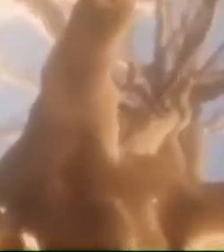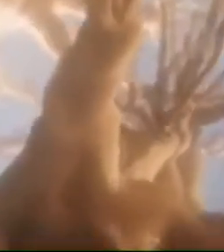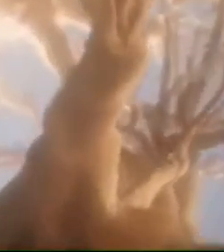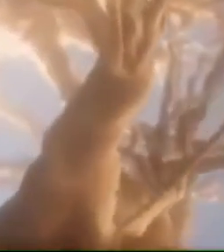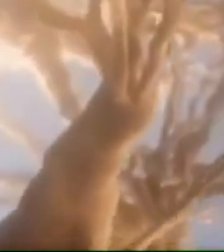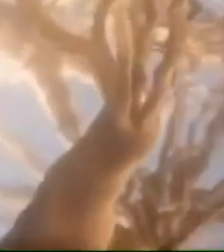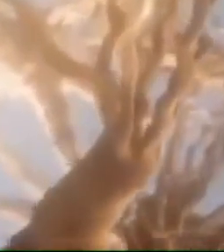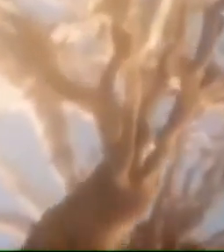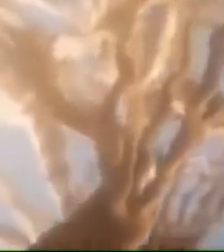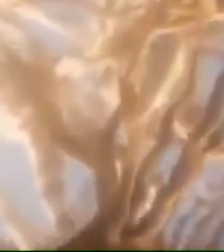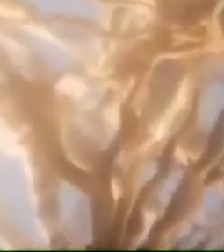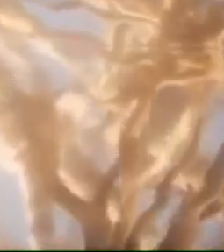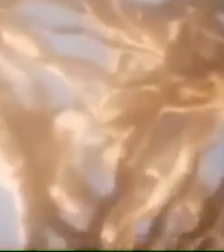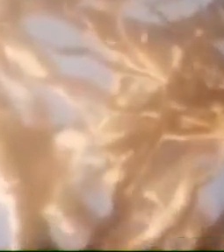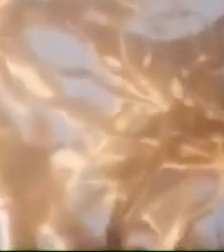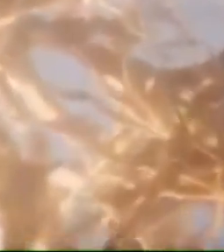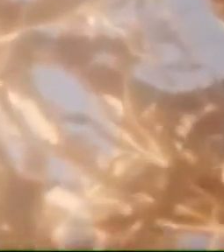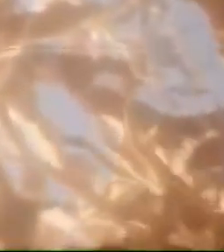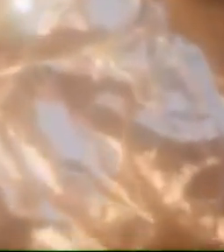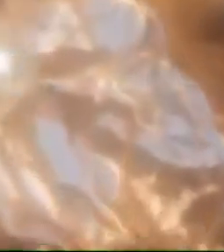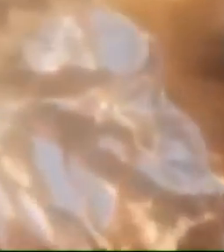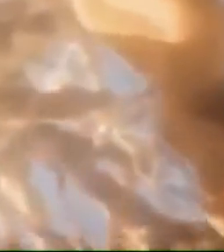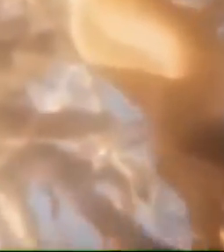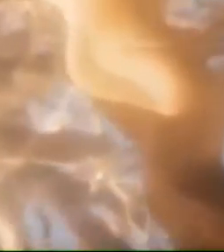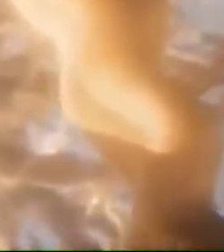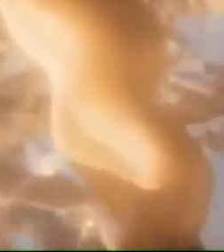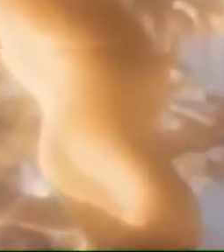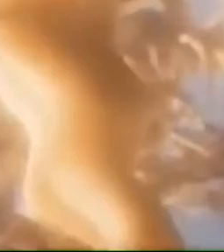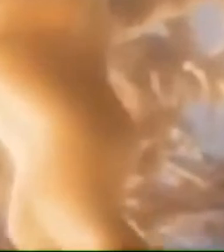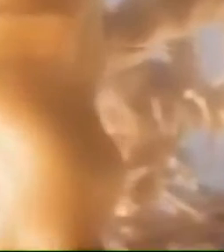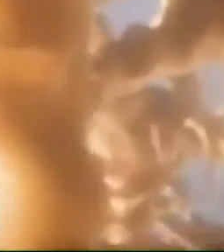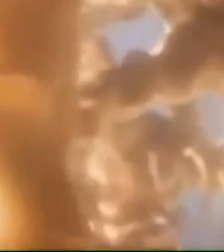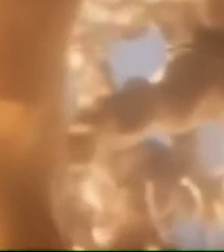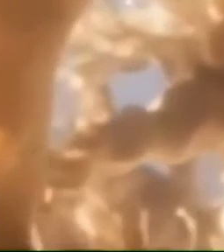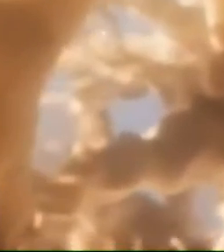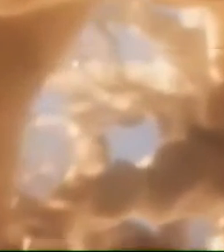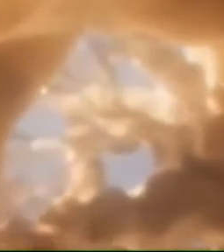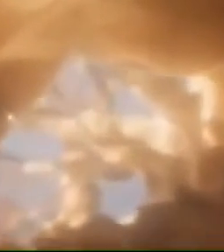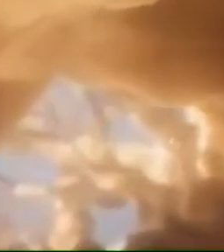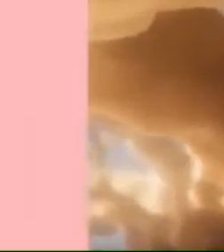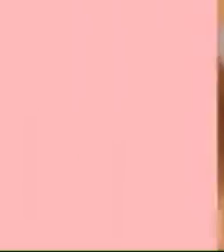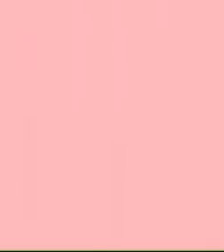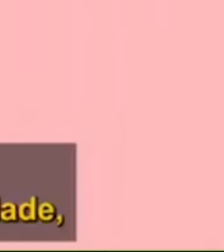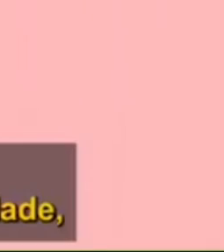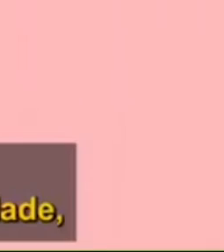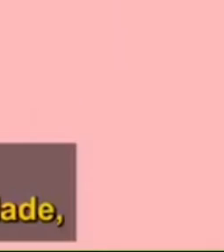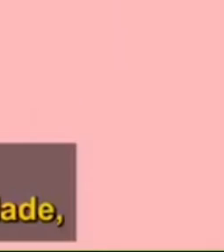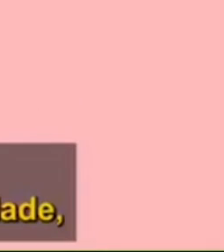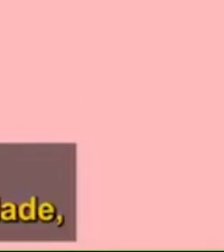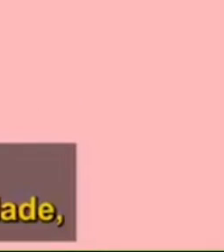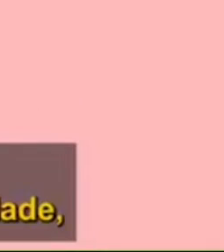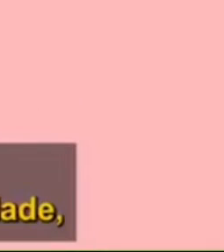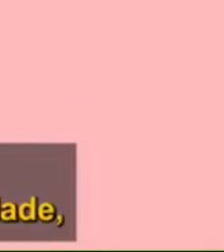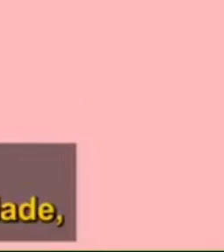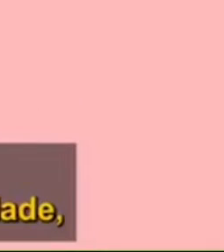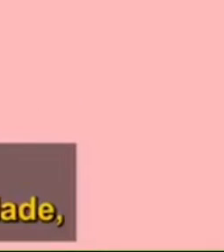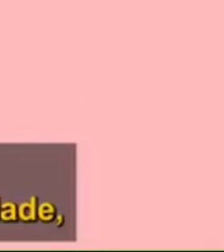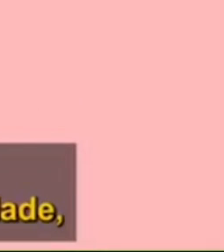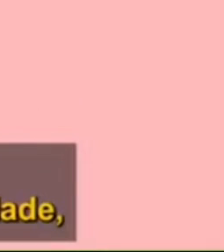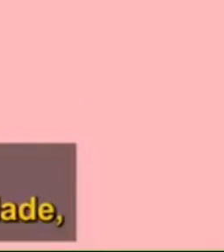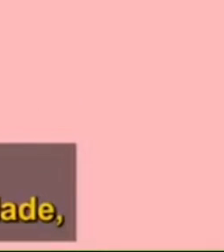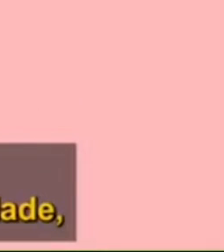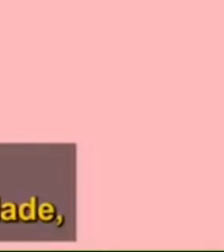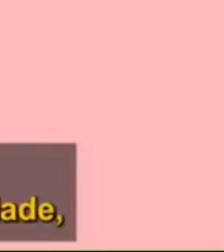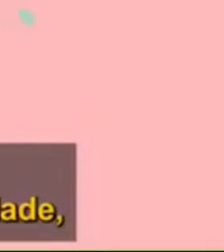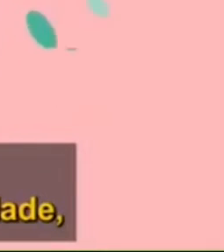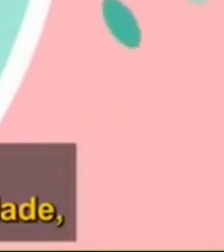considerada atualmente a causa mais frequente de deficiência mental não congênita. O álcool ingerido pela